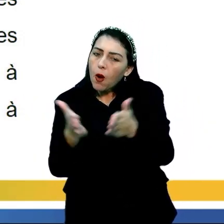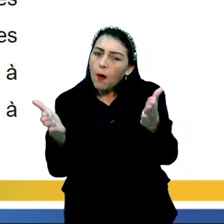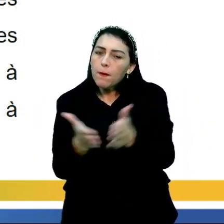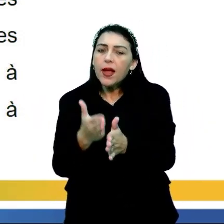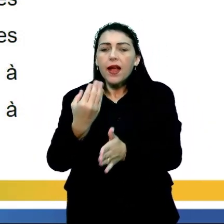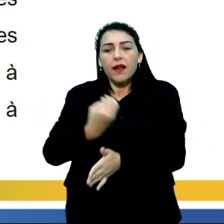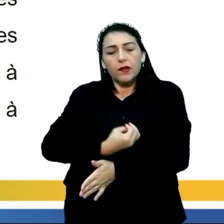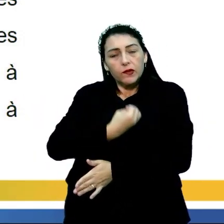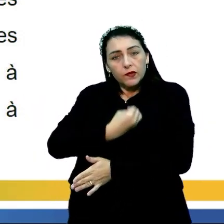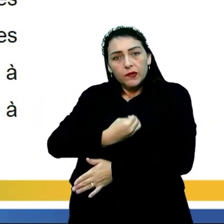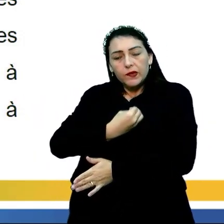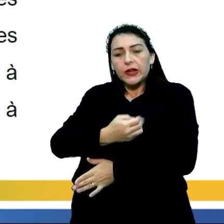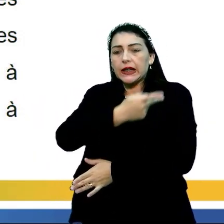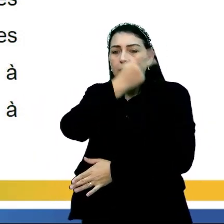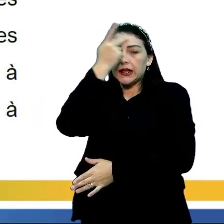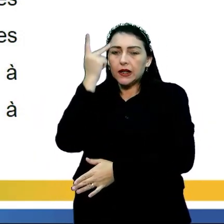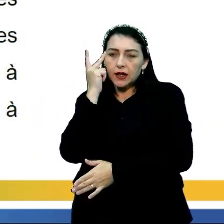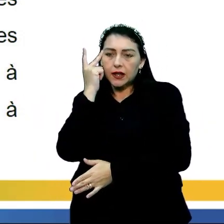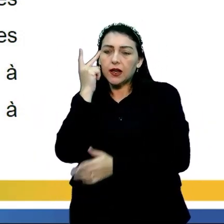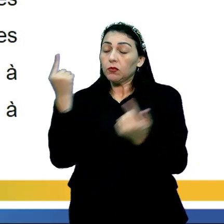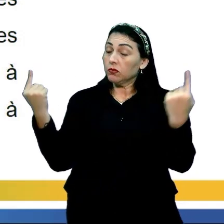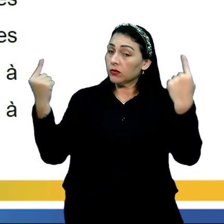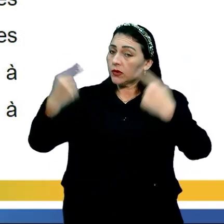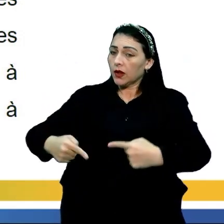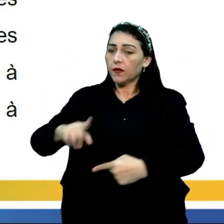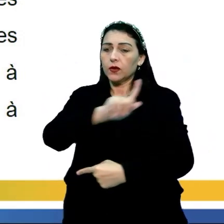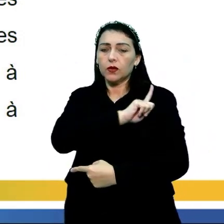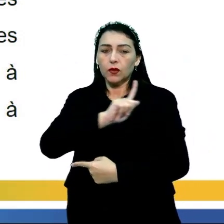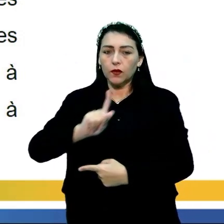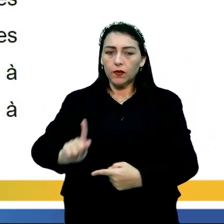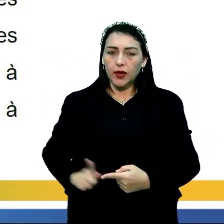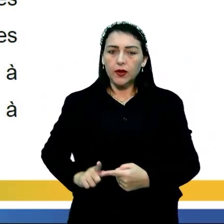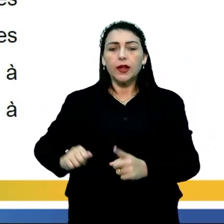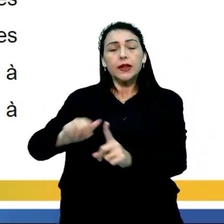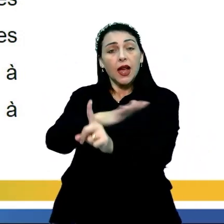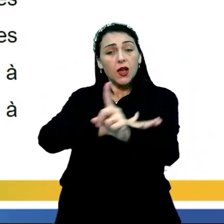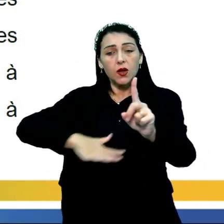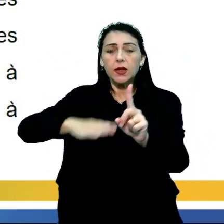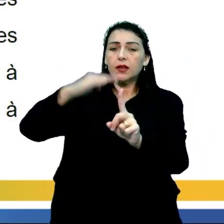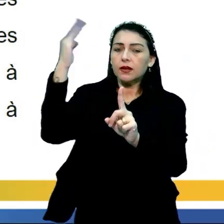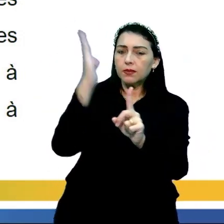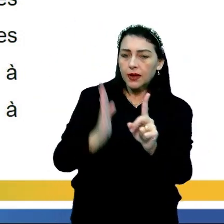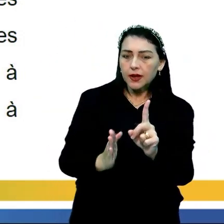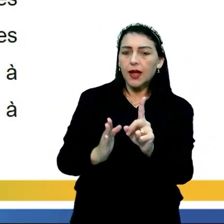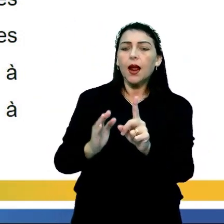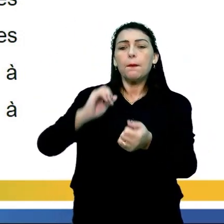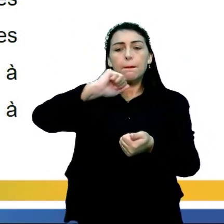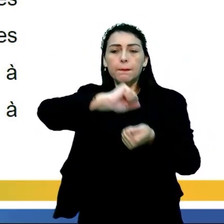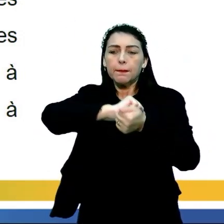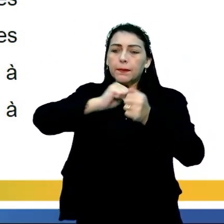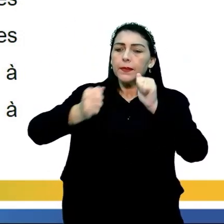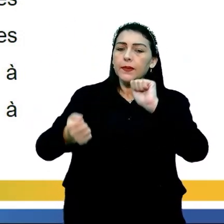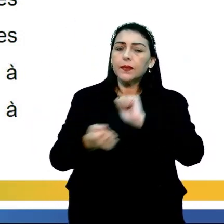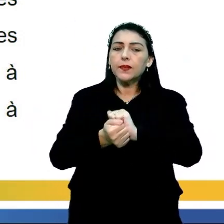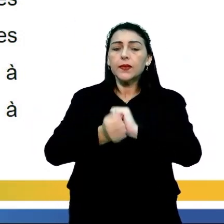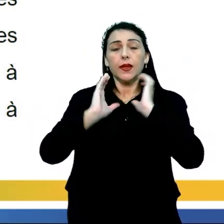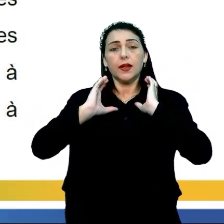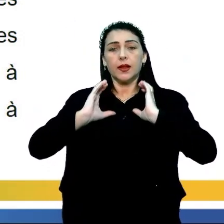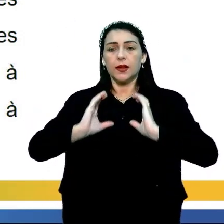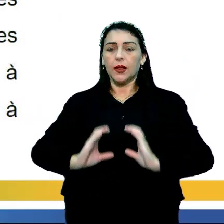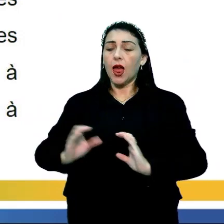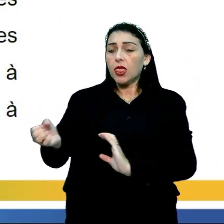condições precárias de vida dessas pessoas são desafios ao governo e à sociedade brasileira para a